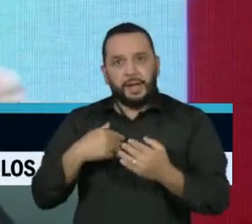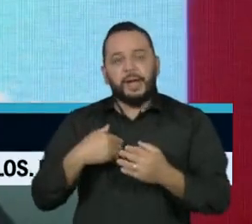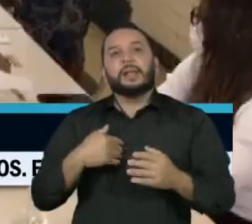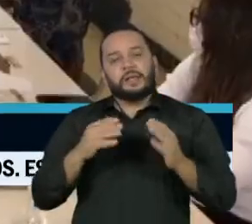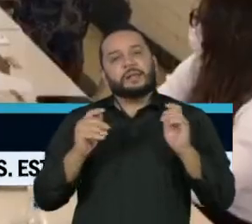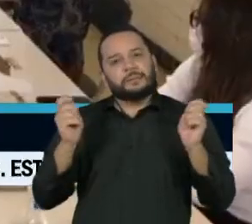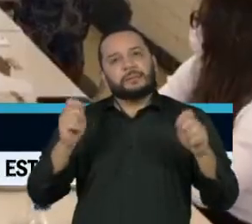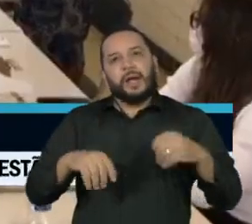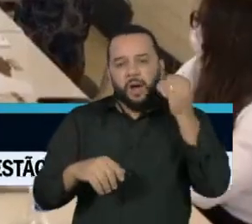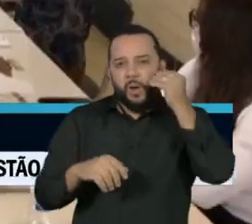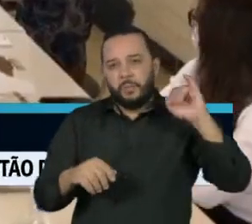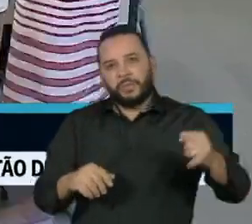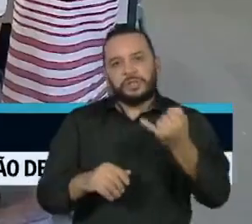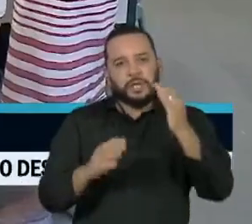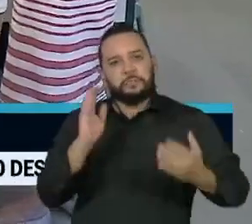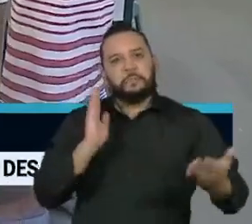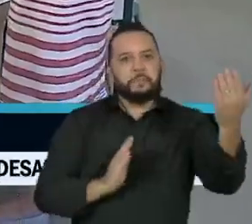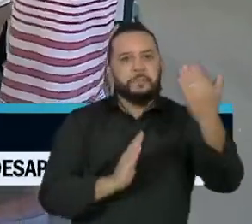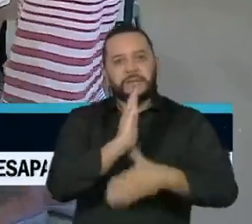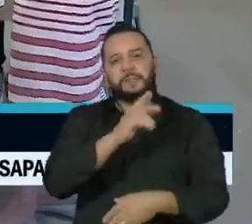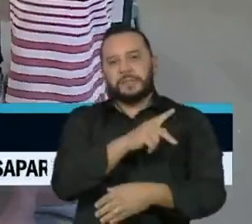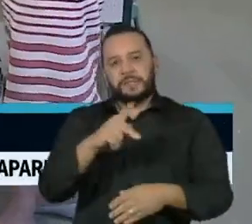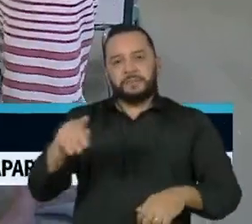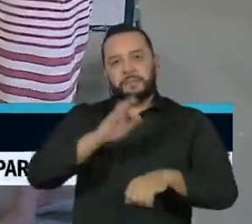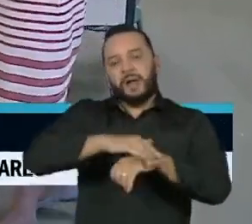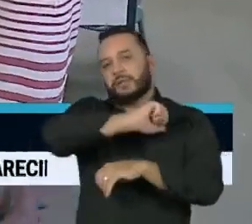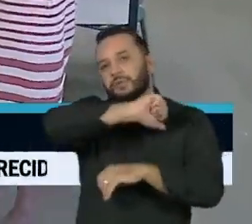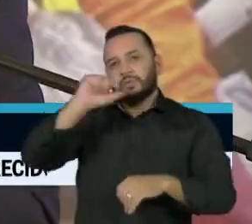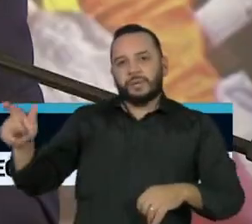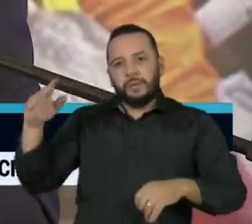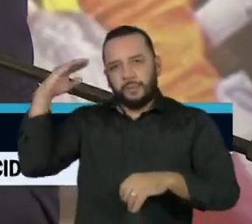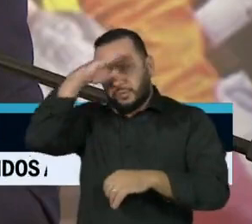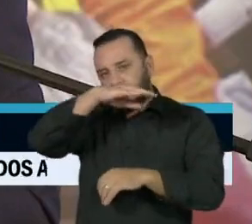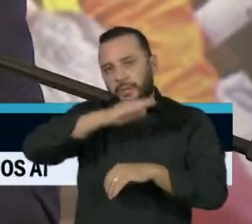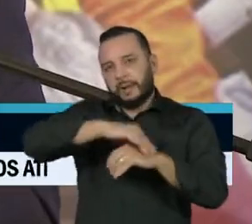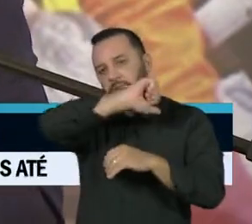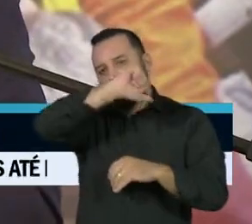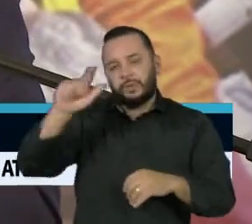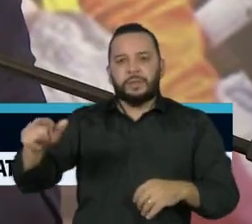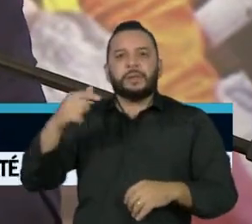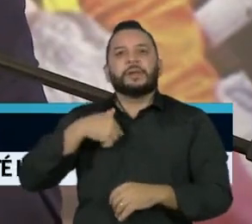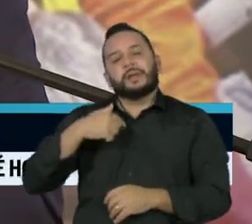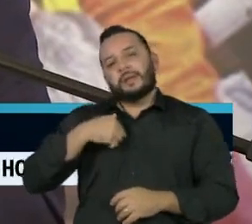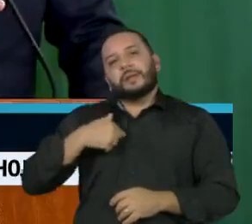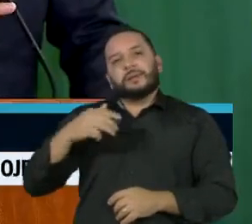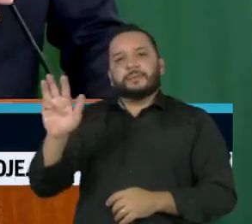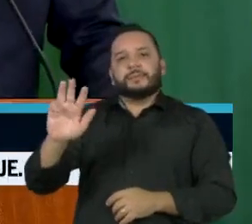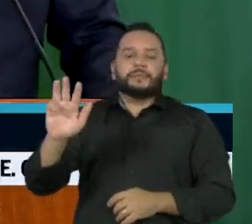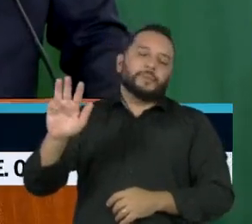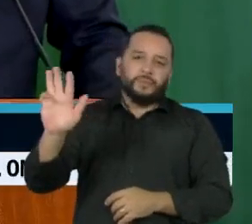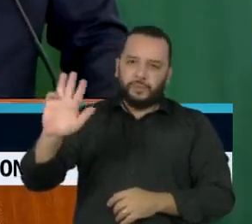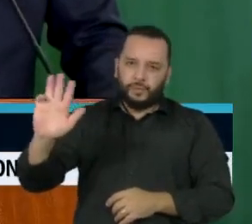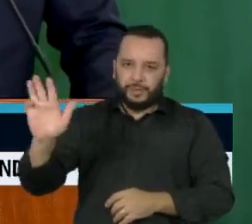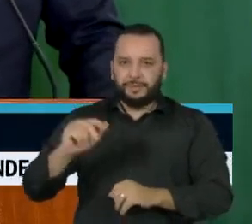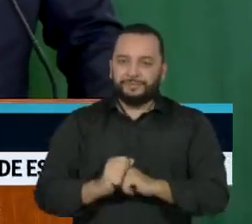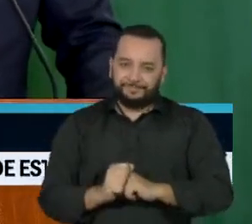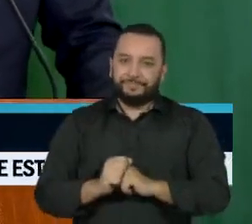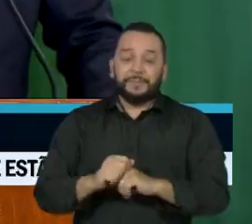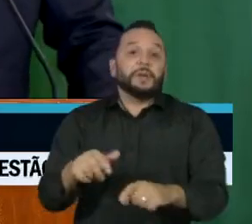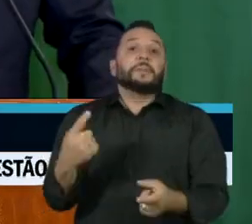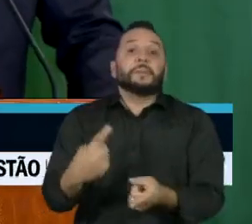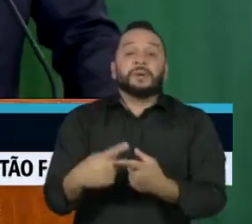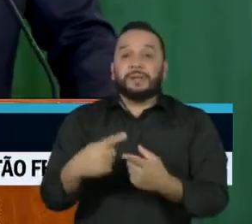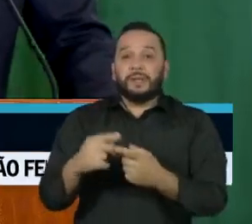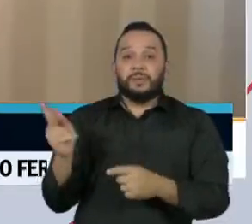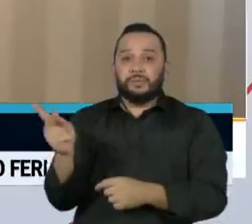se eleger são maiores inclusive que dos dois líderes nas pesquisas o Lula e o presidente Jair bolsonaro por